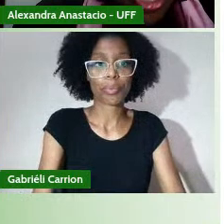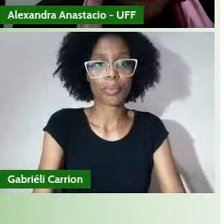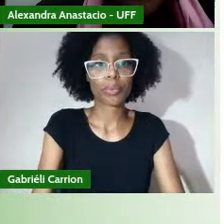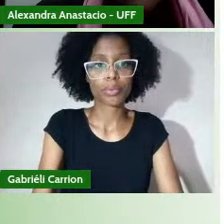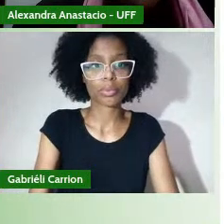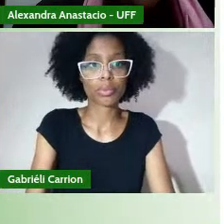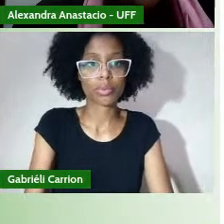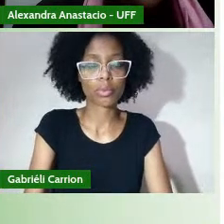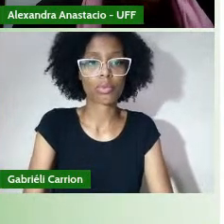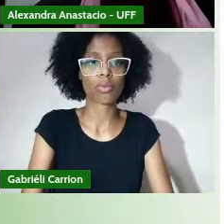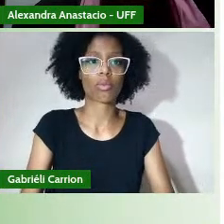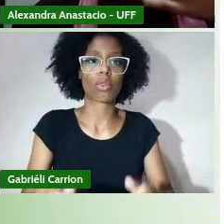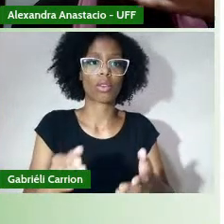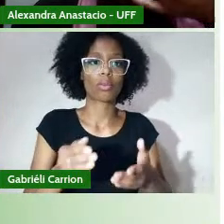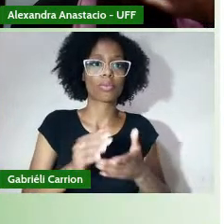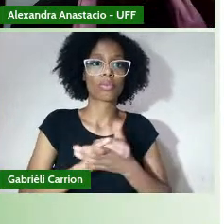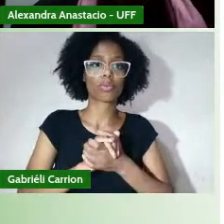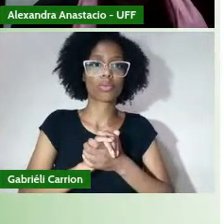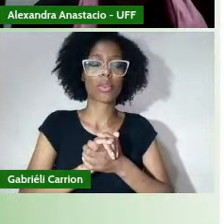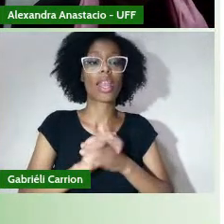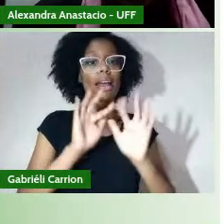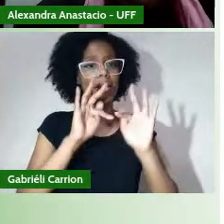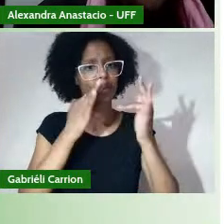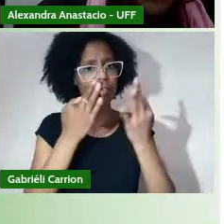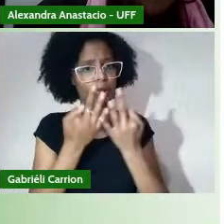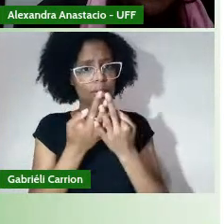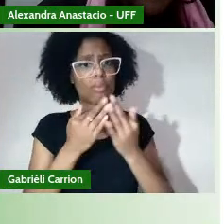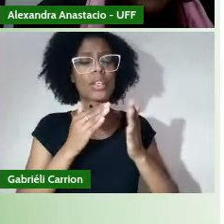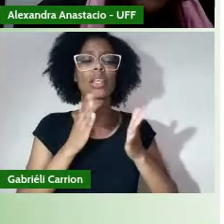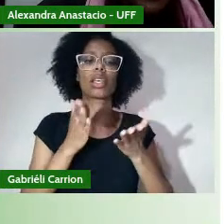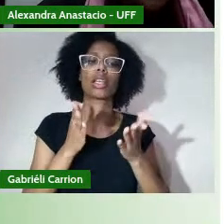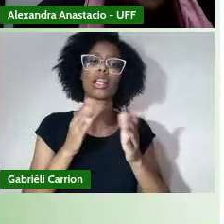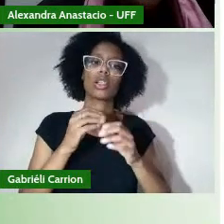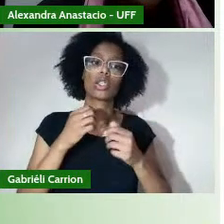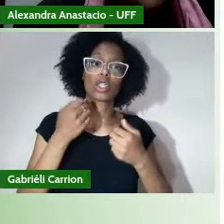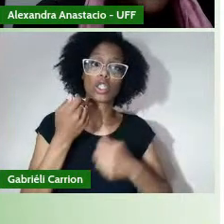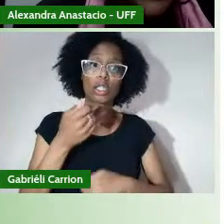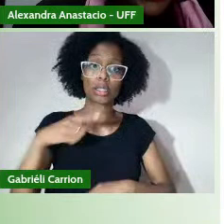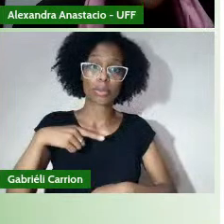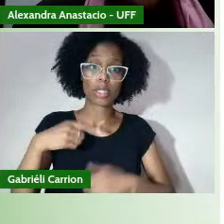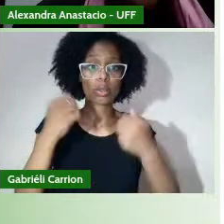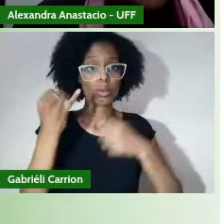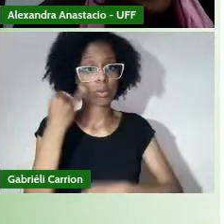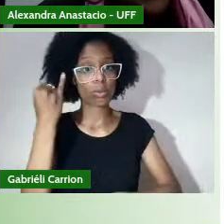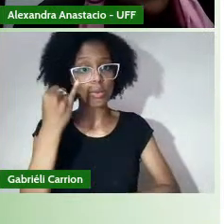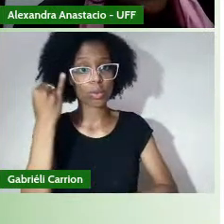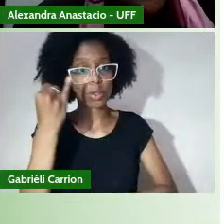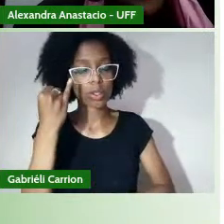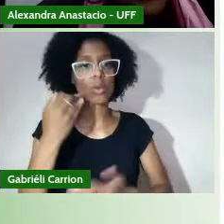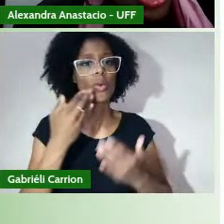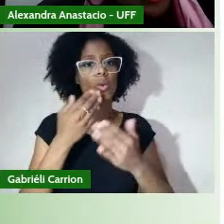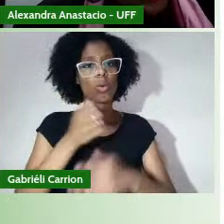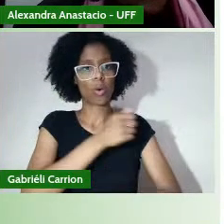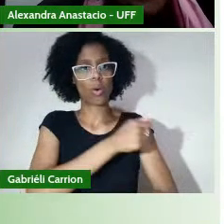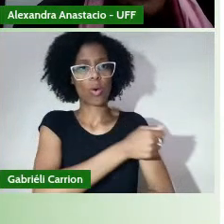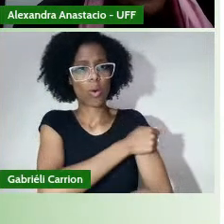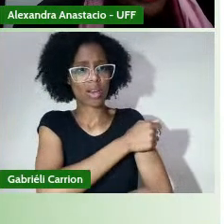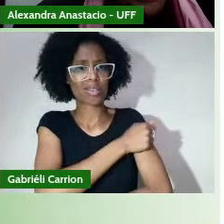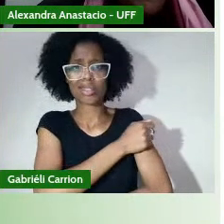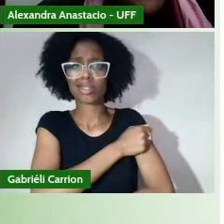no nível socioeconômico da família, muitas vezes isso é um elemento importante para que o aluno não consiga se sustentar